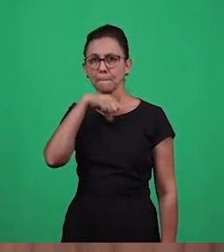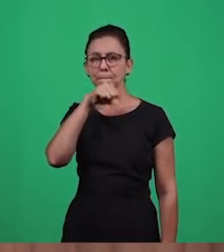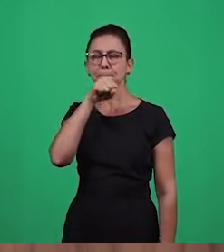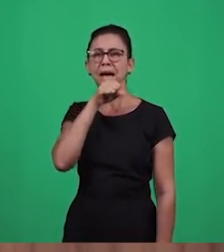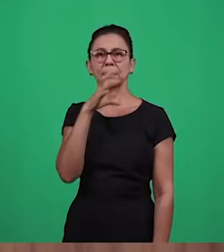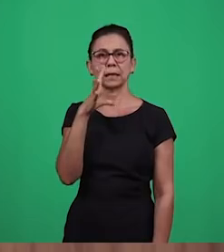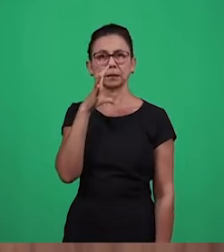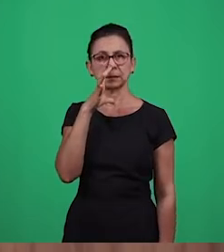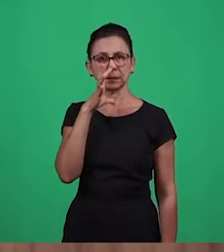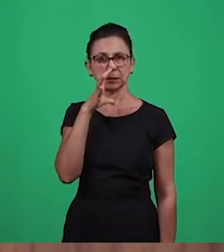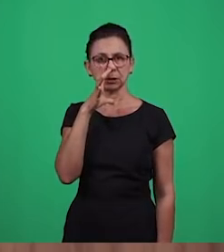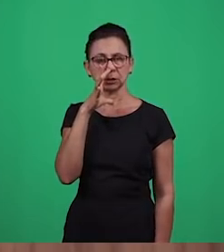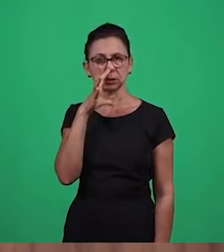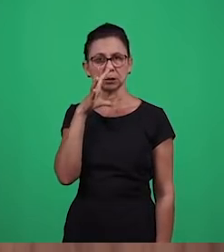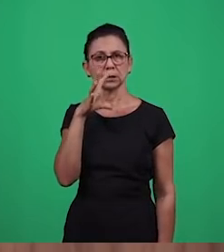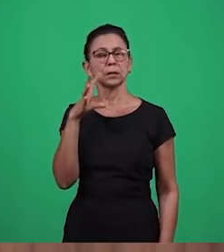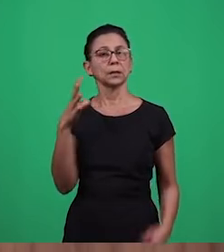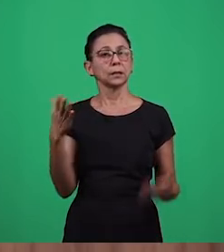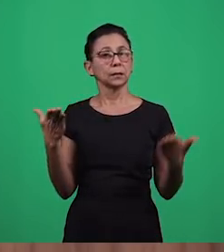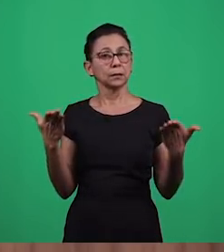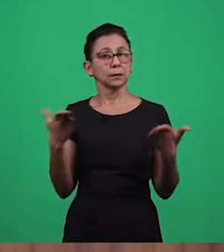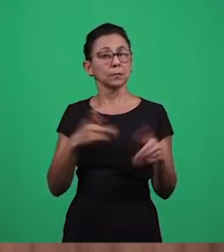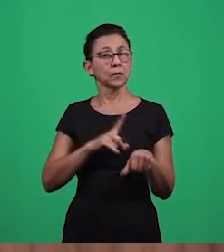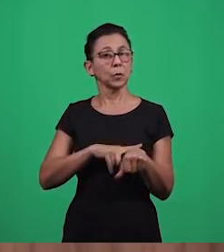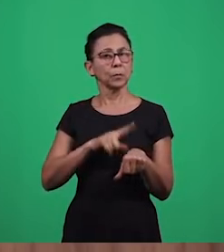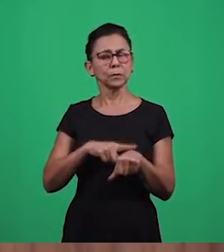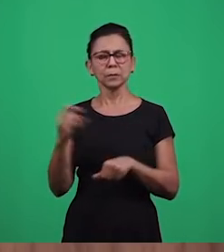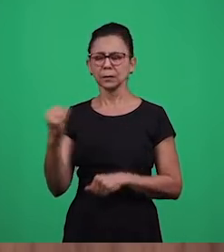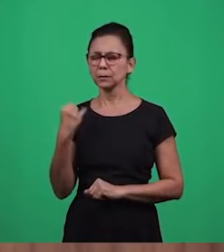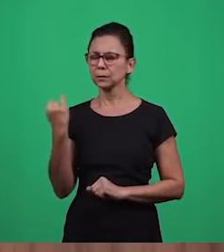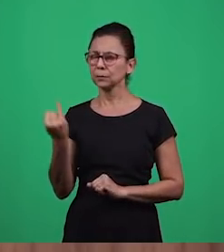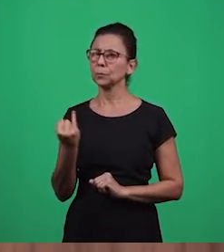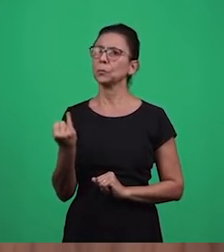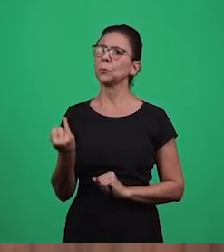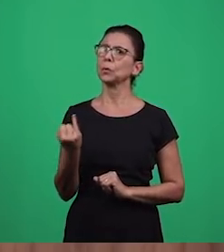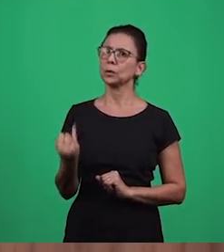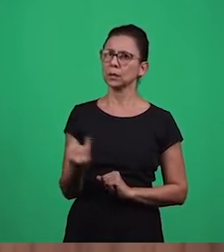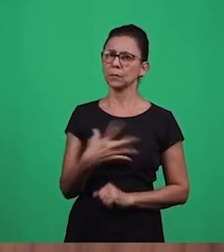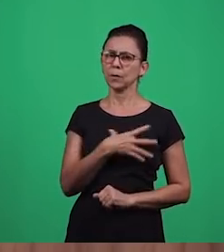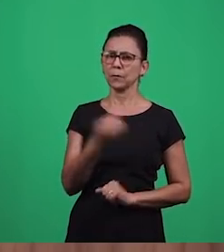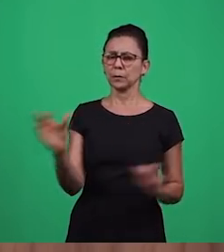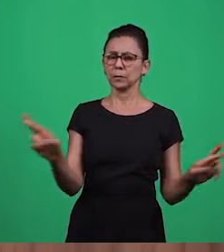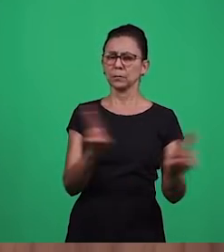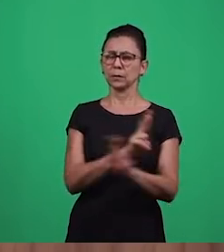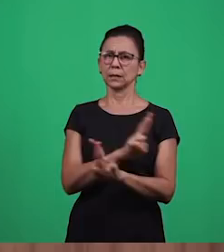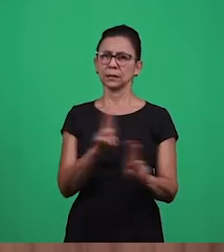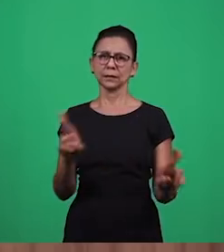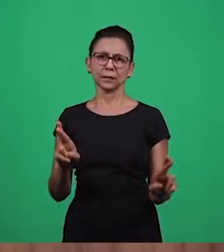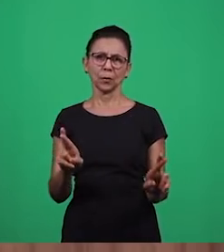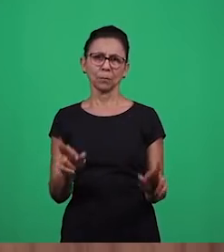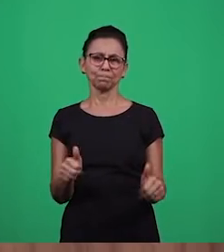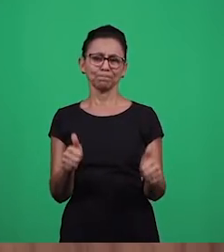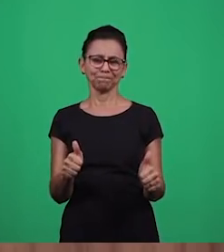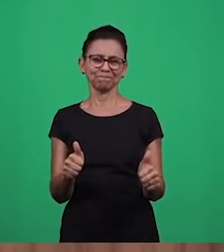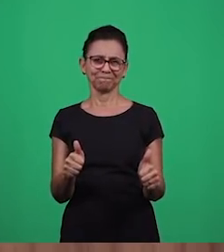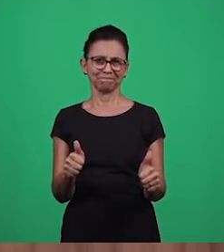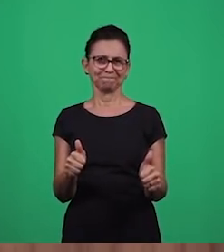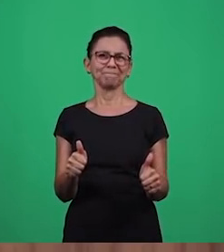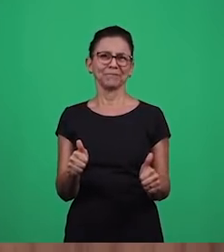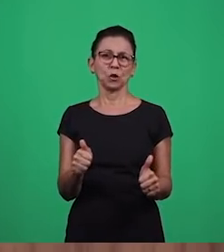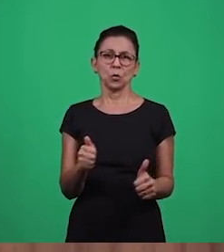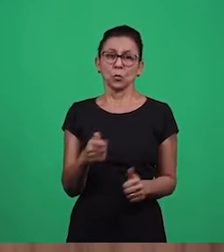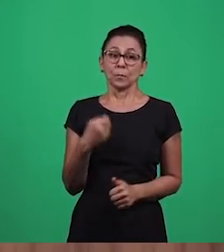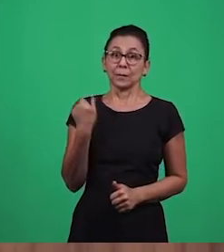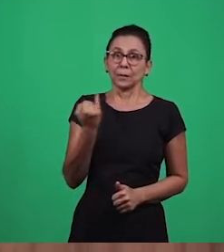nos ouvem neste momento, para a importância das relações que estabelecemos com os nossos filhos, para a importância